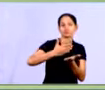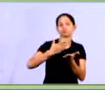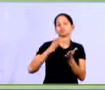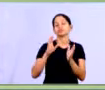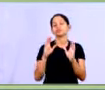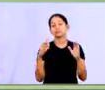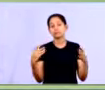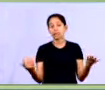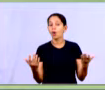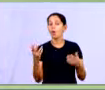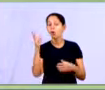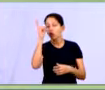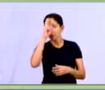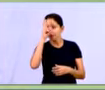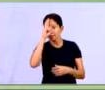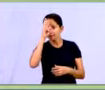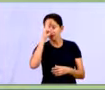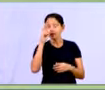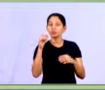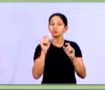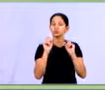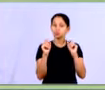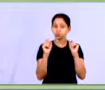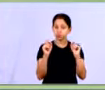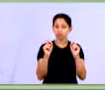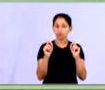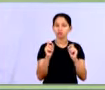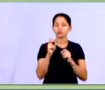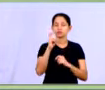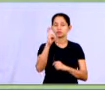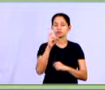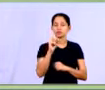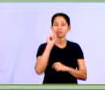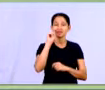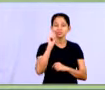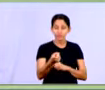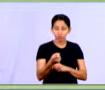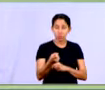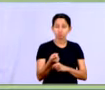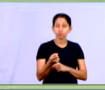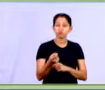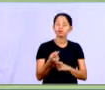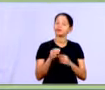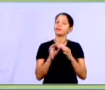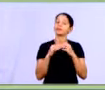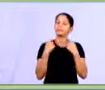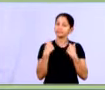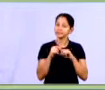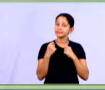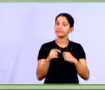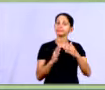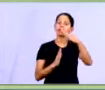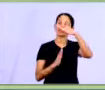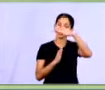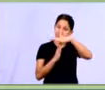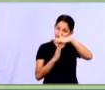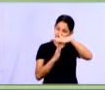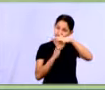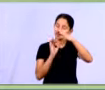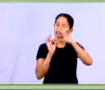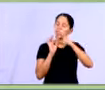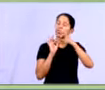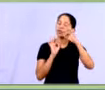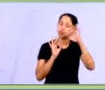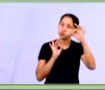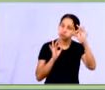assim, pessoal, que como a gente investe 50 mil, esse retorno é muito extenso, professora? Demora um tempo, né?